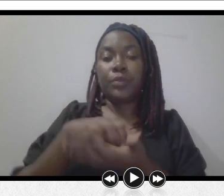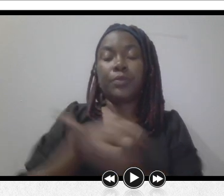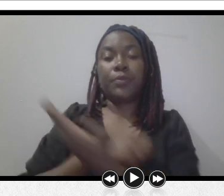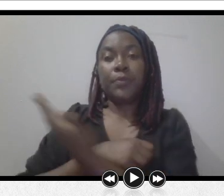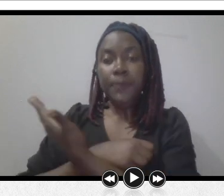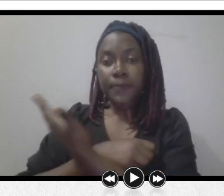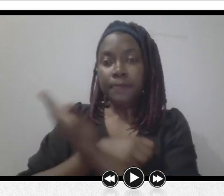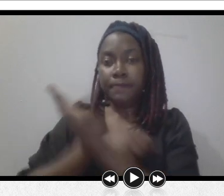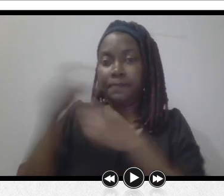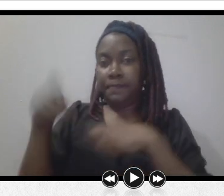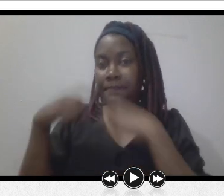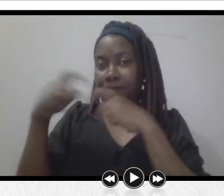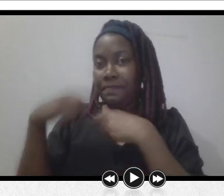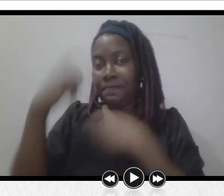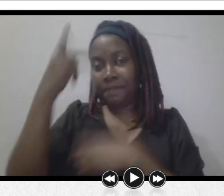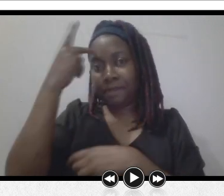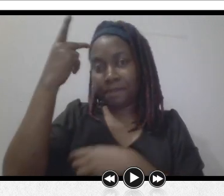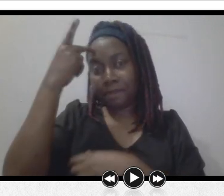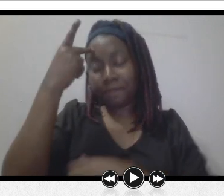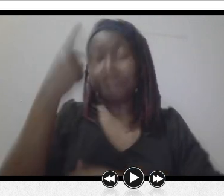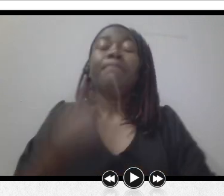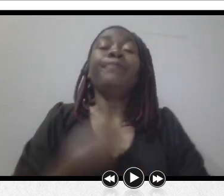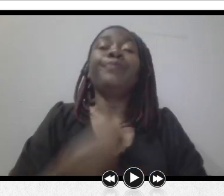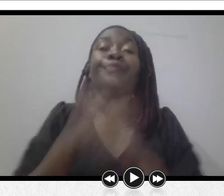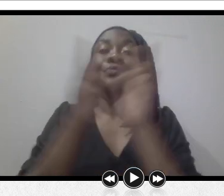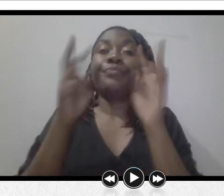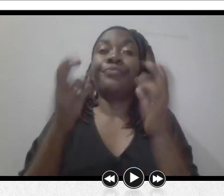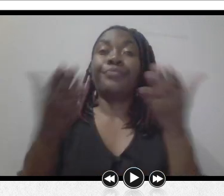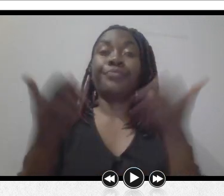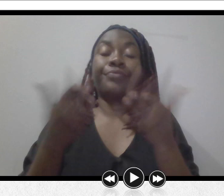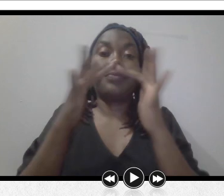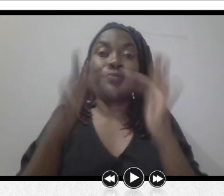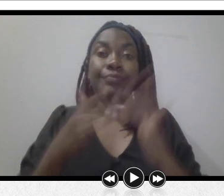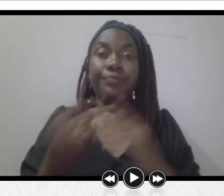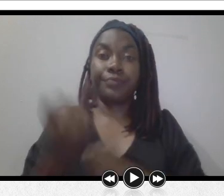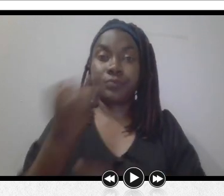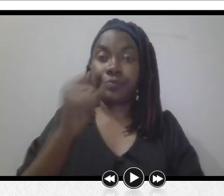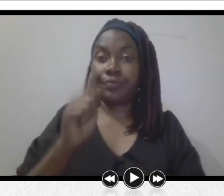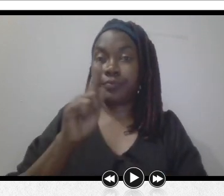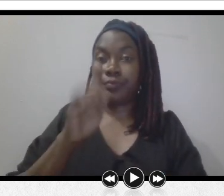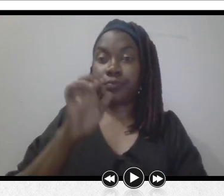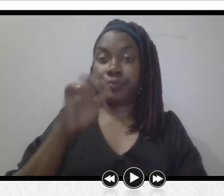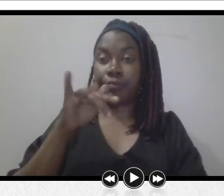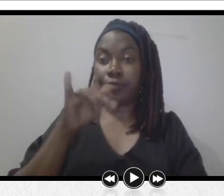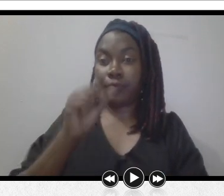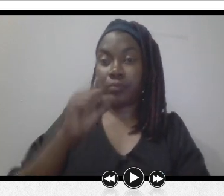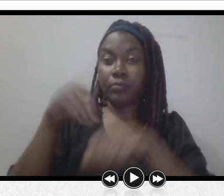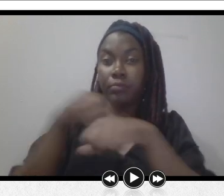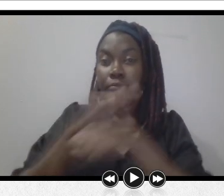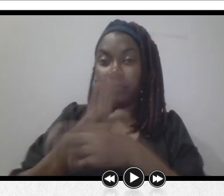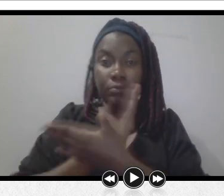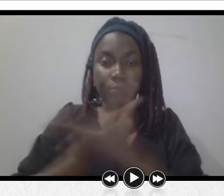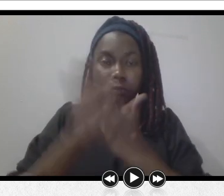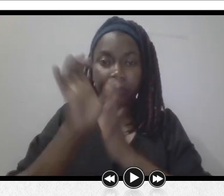no interior do estado de São Paulo. Nosso tema de hoje, que trata da importância das agências reguladoras, eu trago alguns conceitos